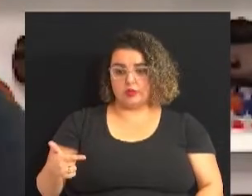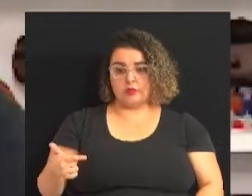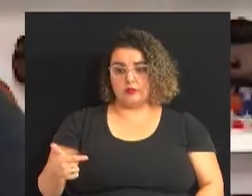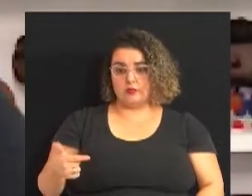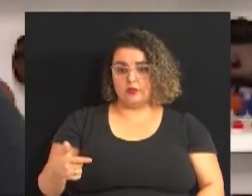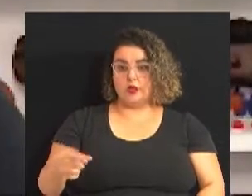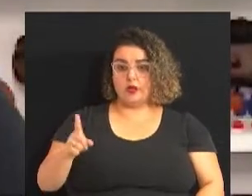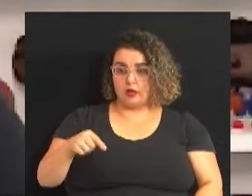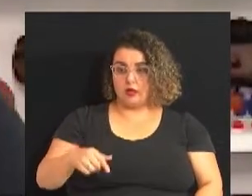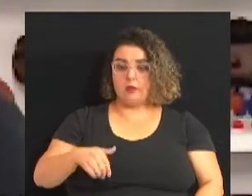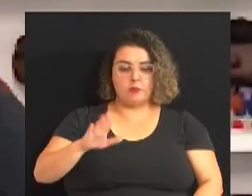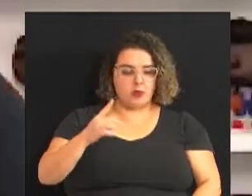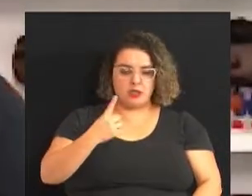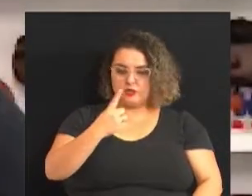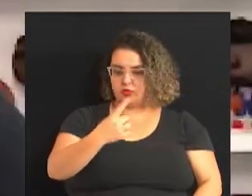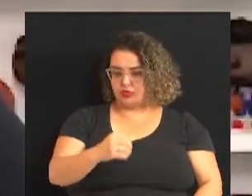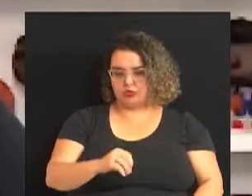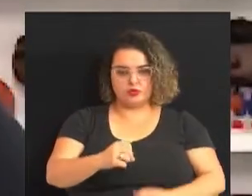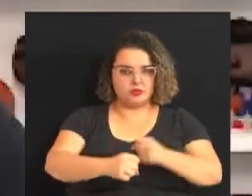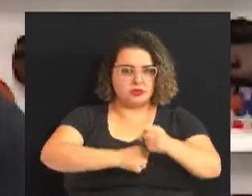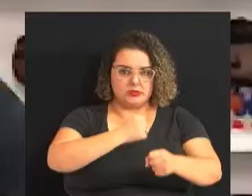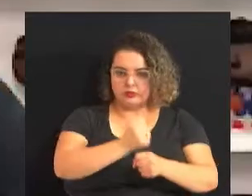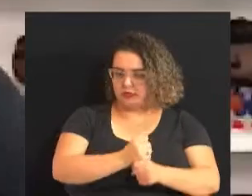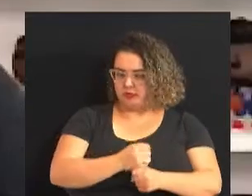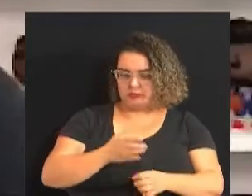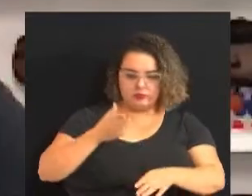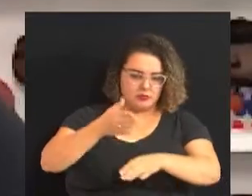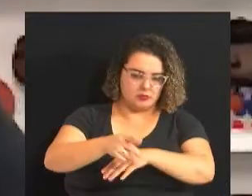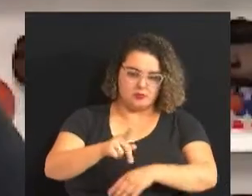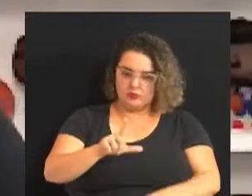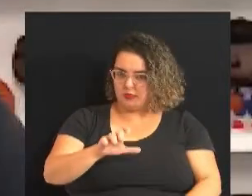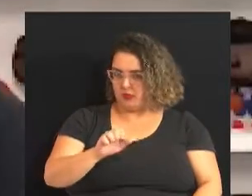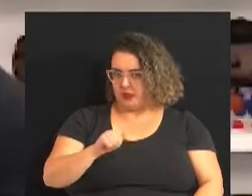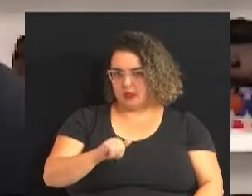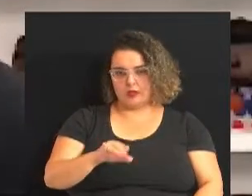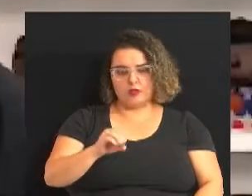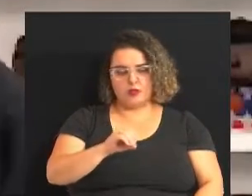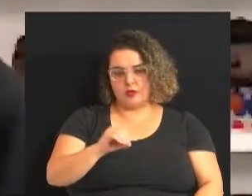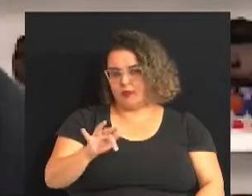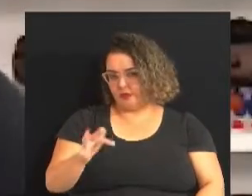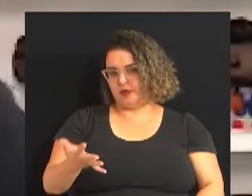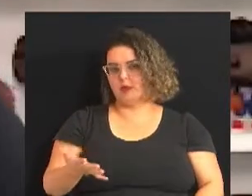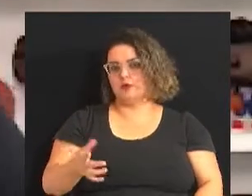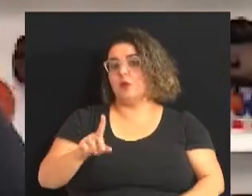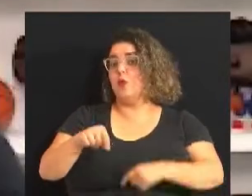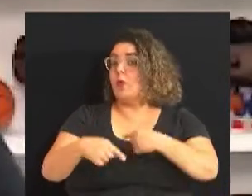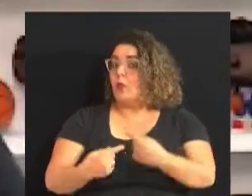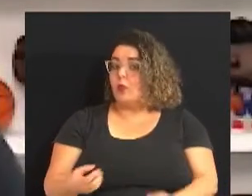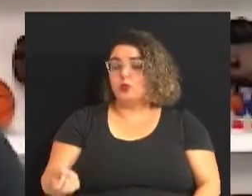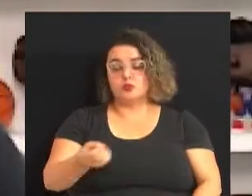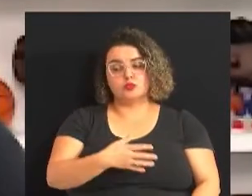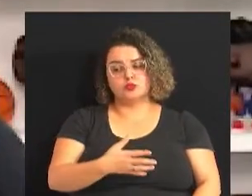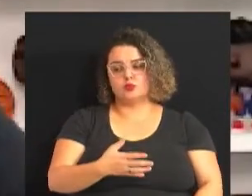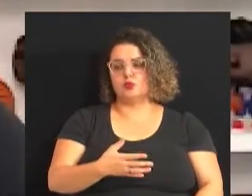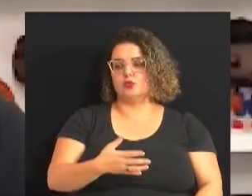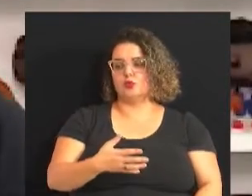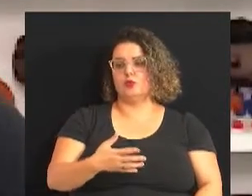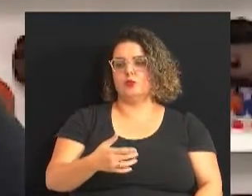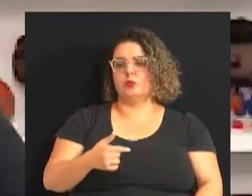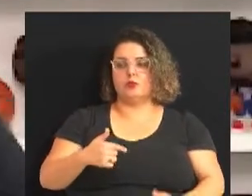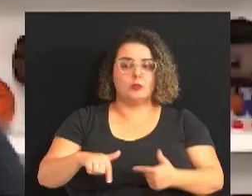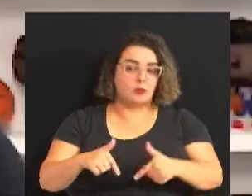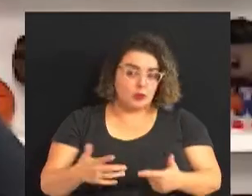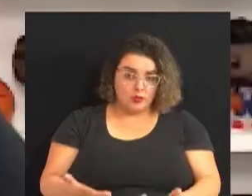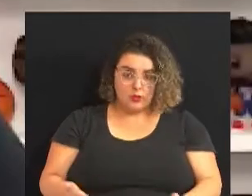mais de uma década e meia não vai a playoff, é um time com um novo treinador, com novo início de trabalho, com jogadores